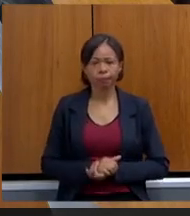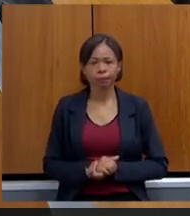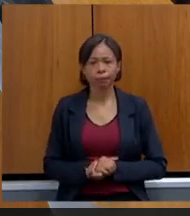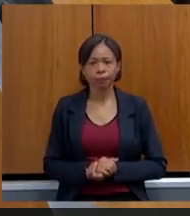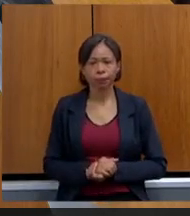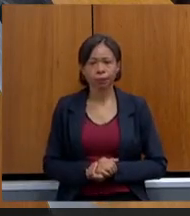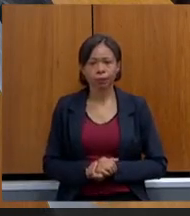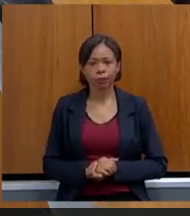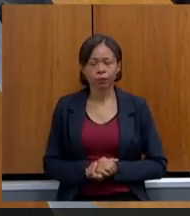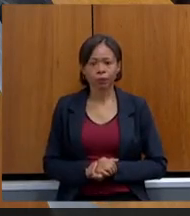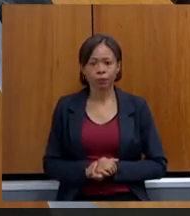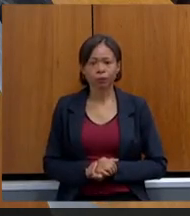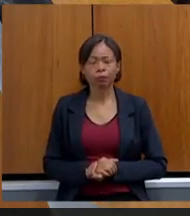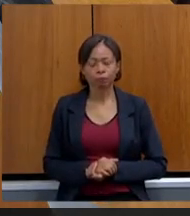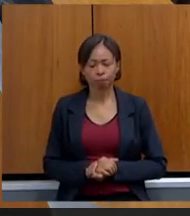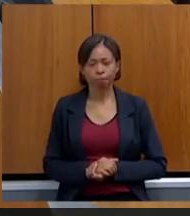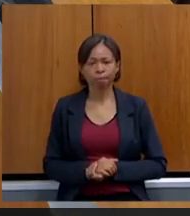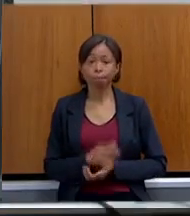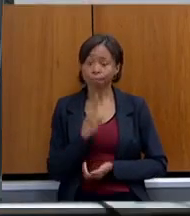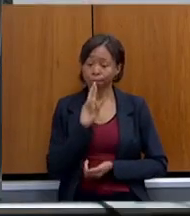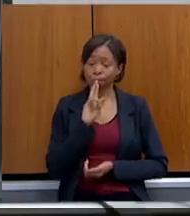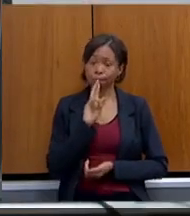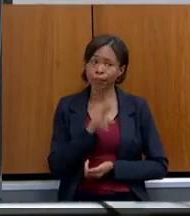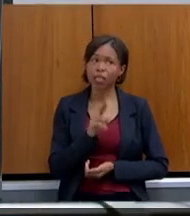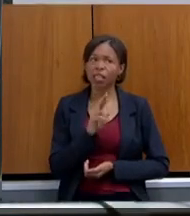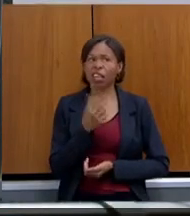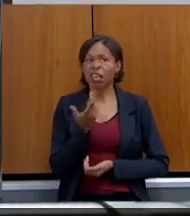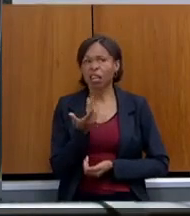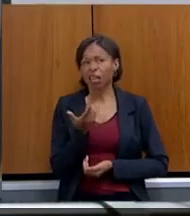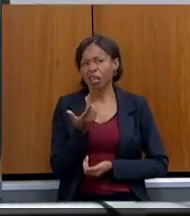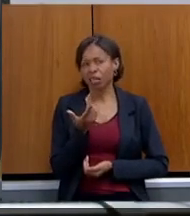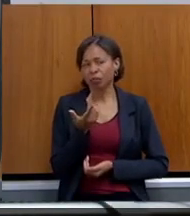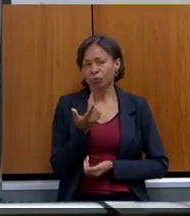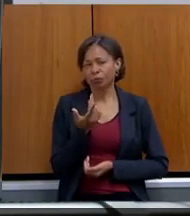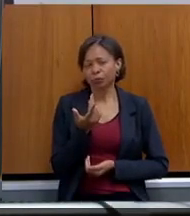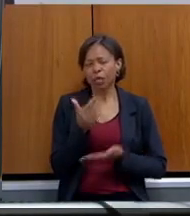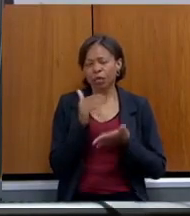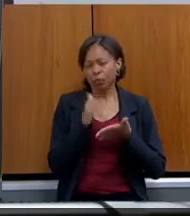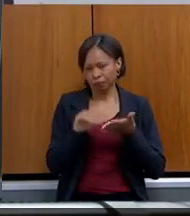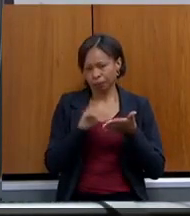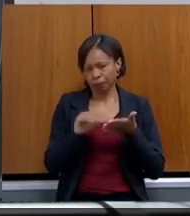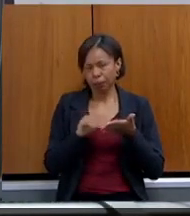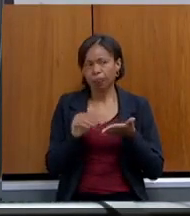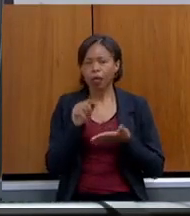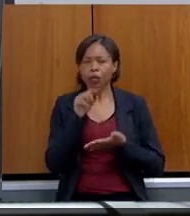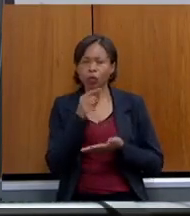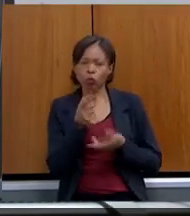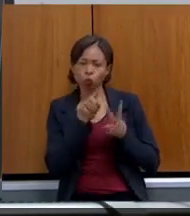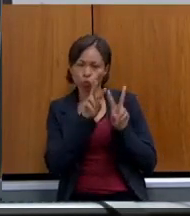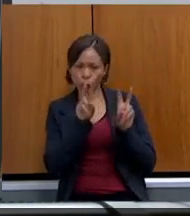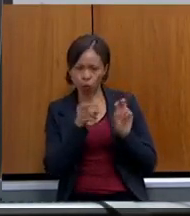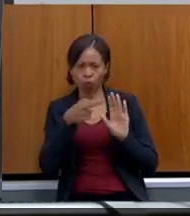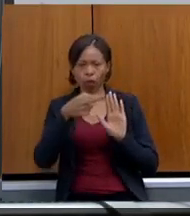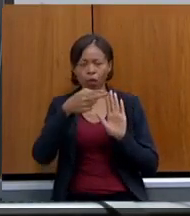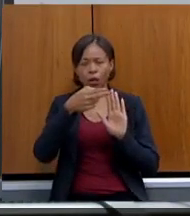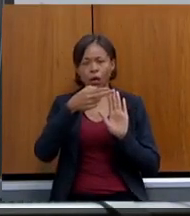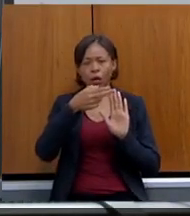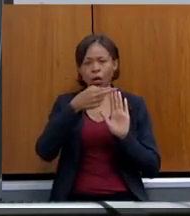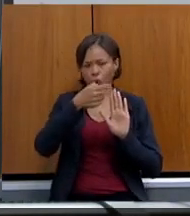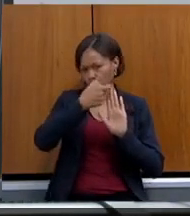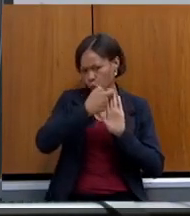considerações tributárias sua algumas rápidas considerações com relação a nota técnica concordo com